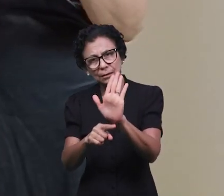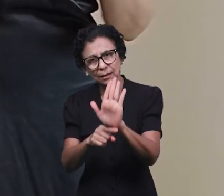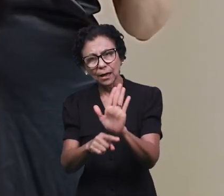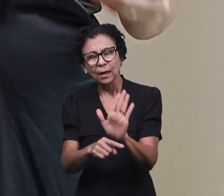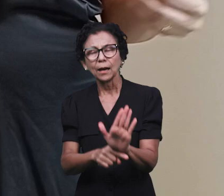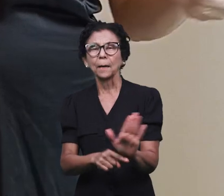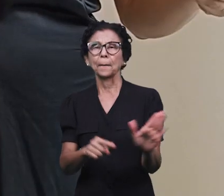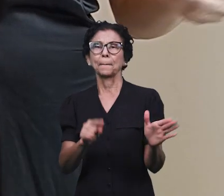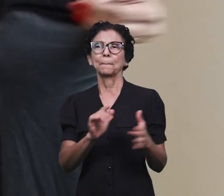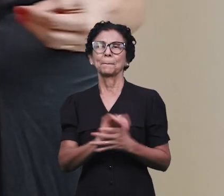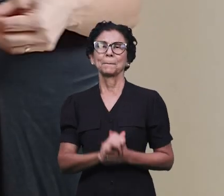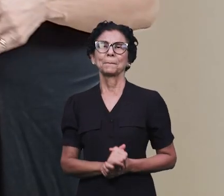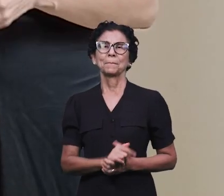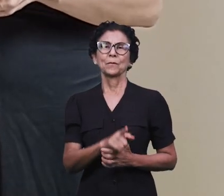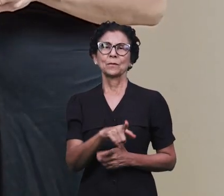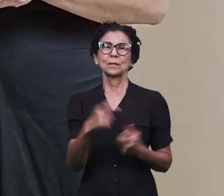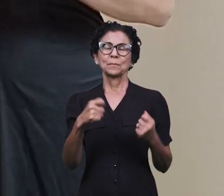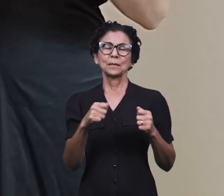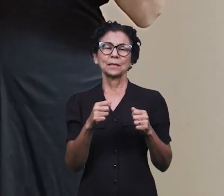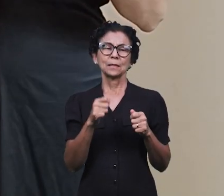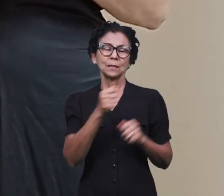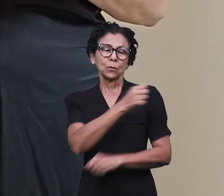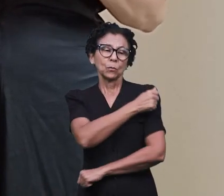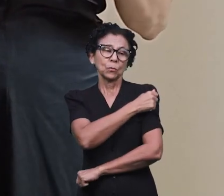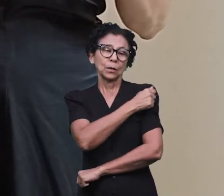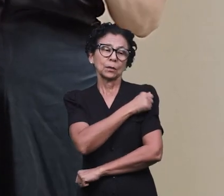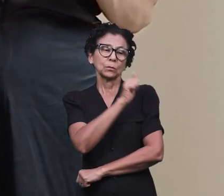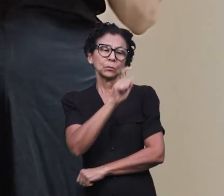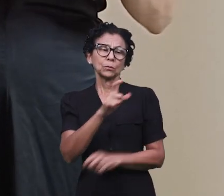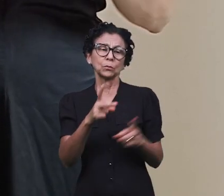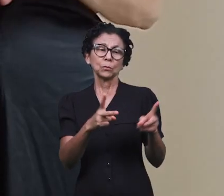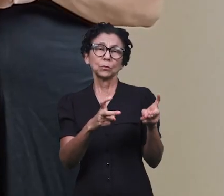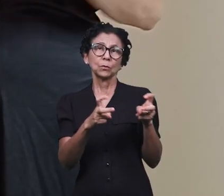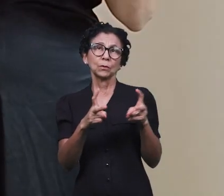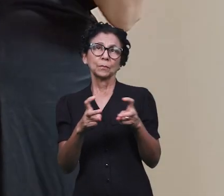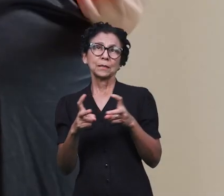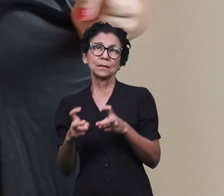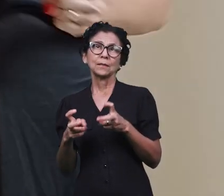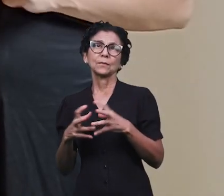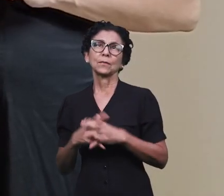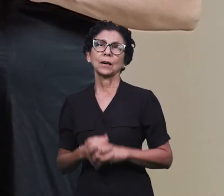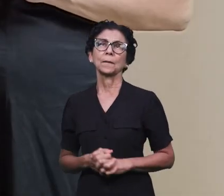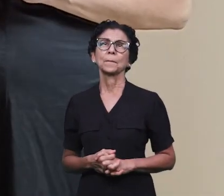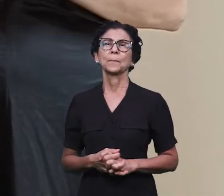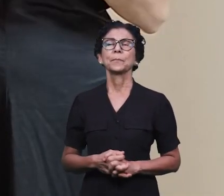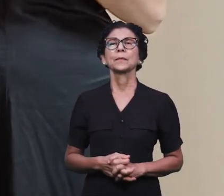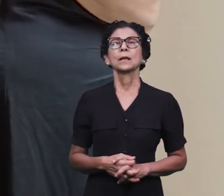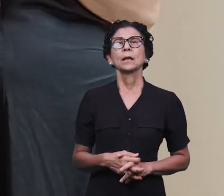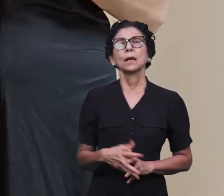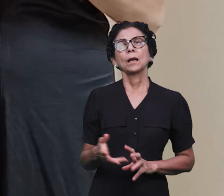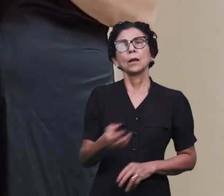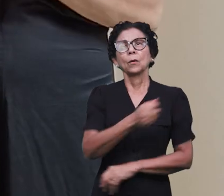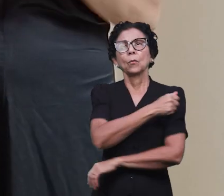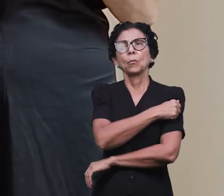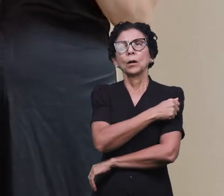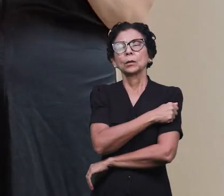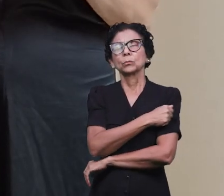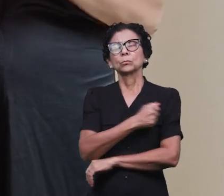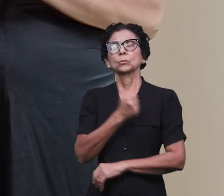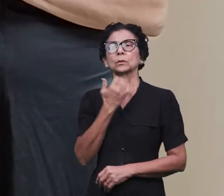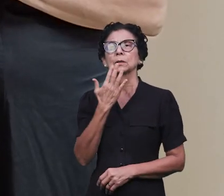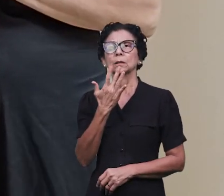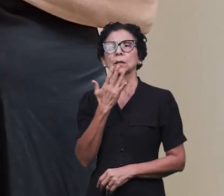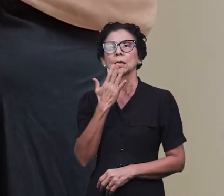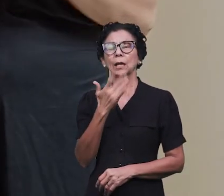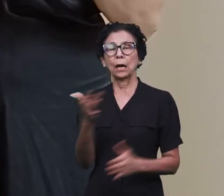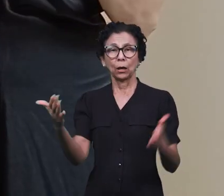que observar os nossos alunos. Nós vamos observar que o aluno ele gosta muito da cor azul. Eu tive um aluno que ele gostava